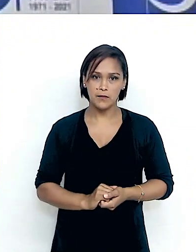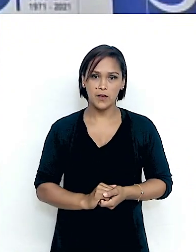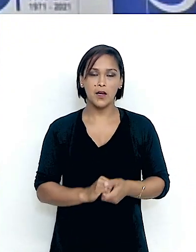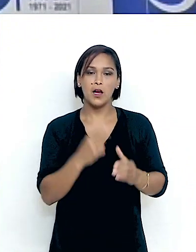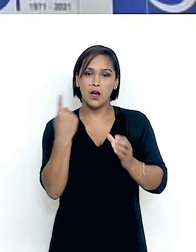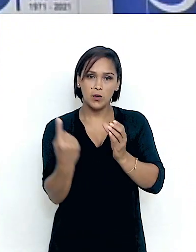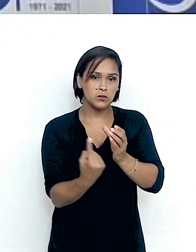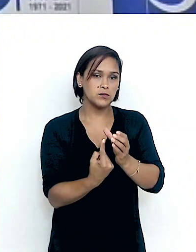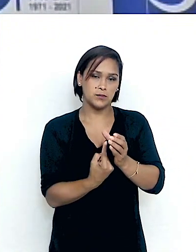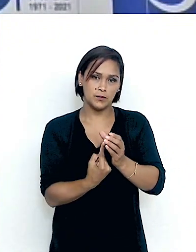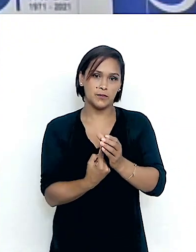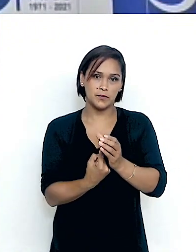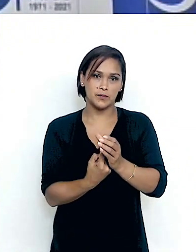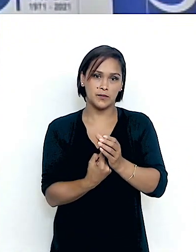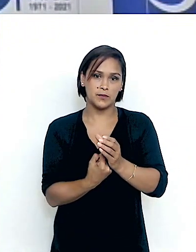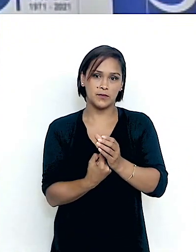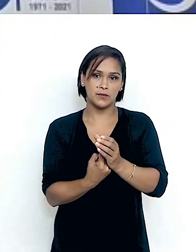incluindo